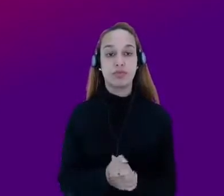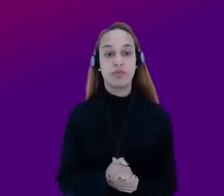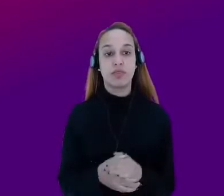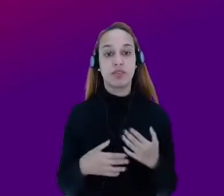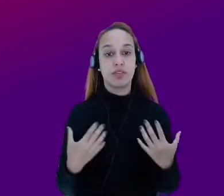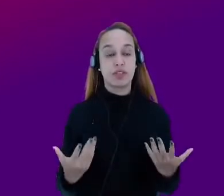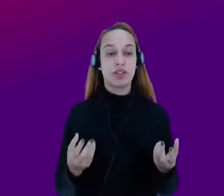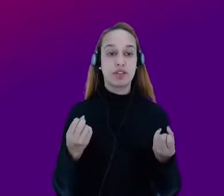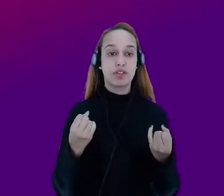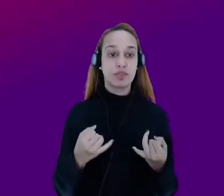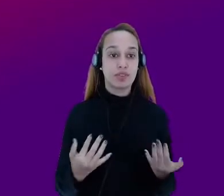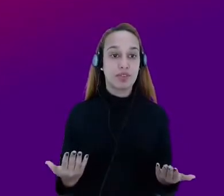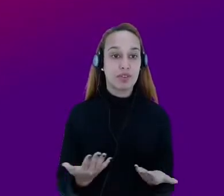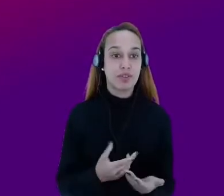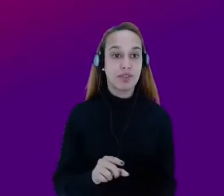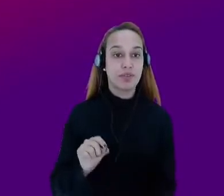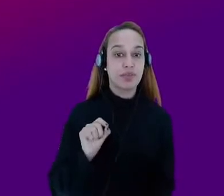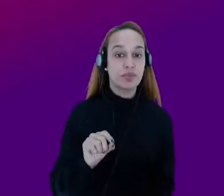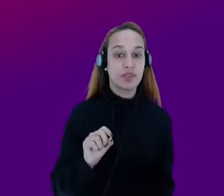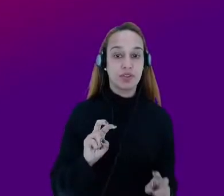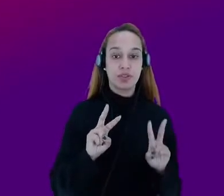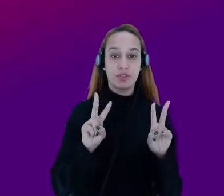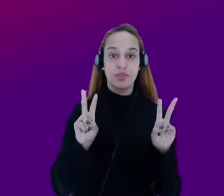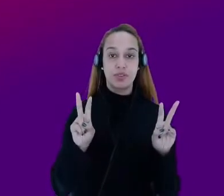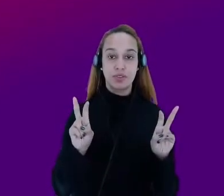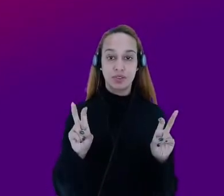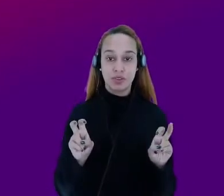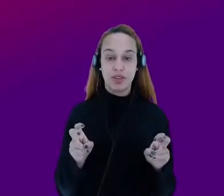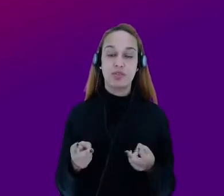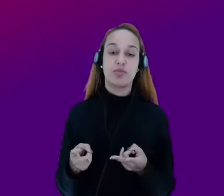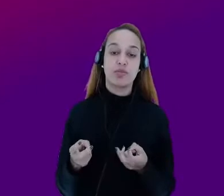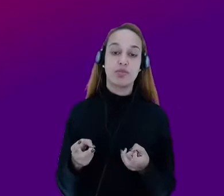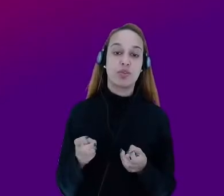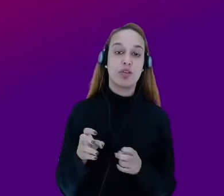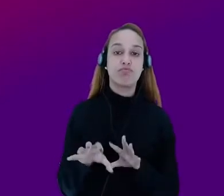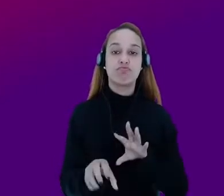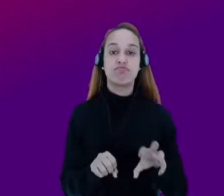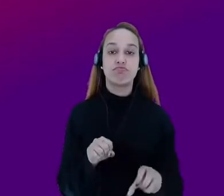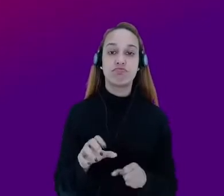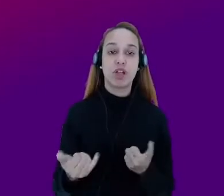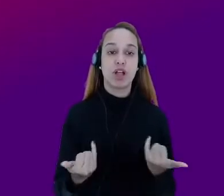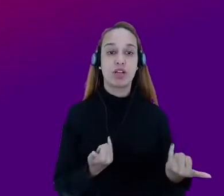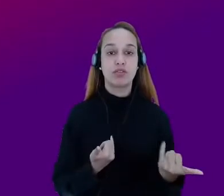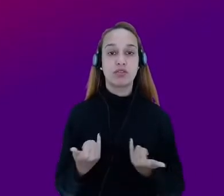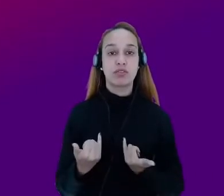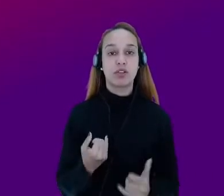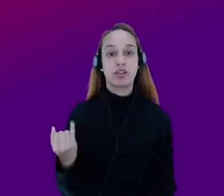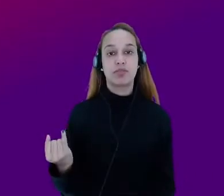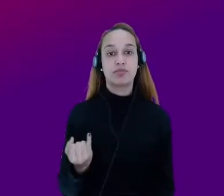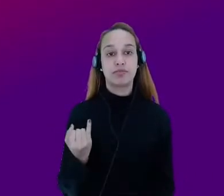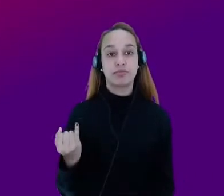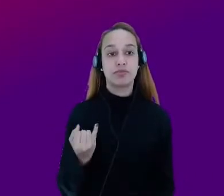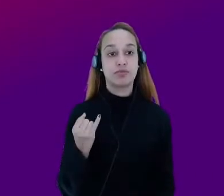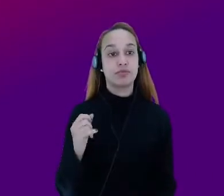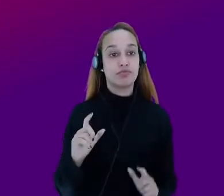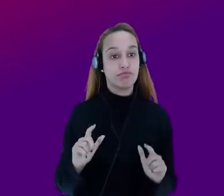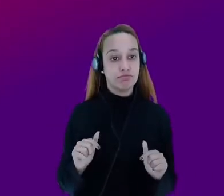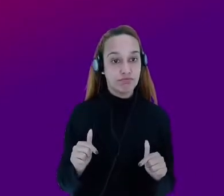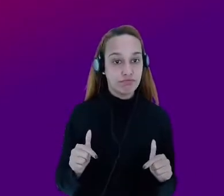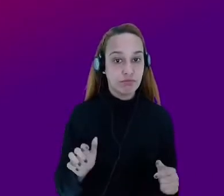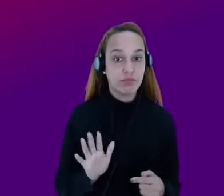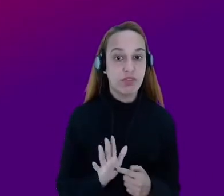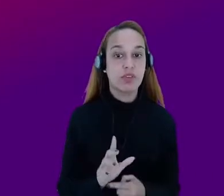Falando um pouco agora sobre a busca de informações, é importante ressaltar que esse